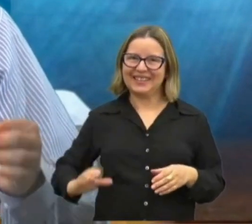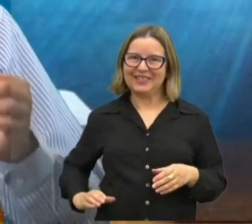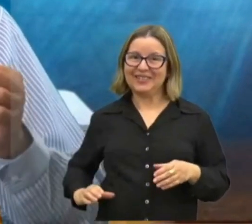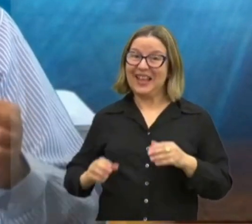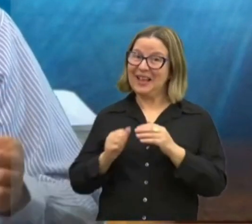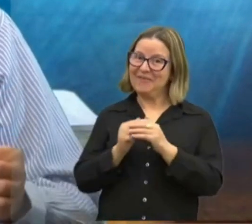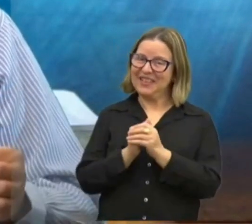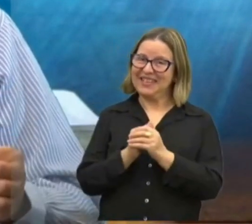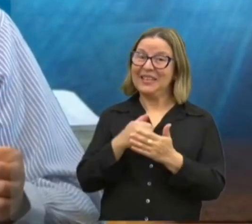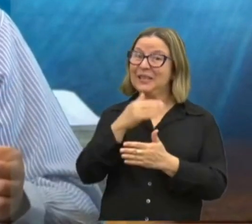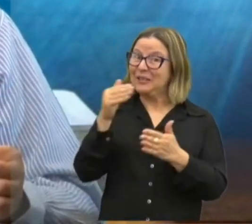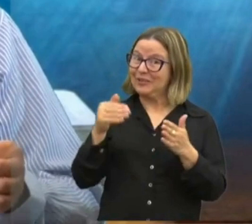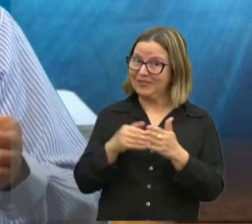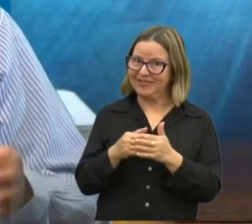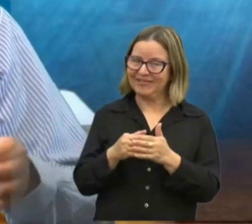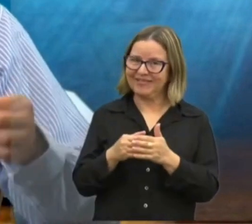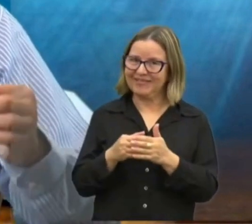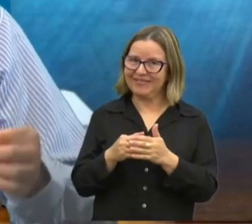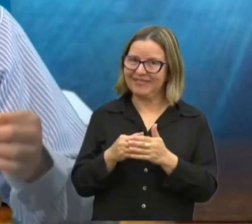Amém. Tudo,